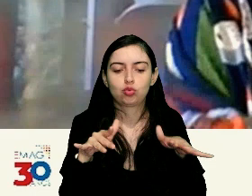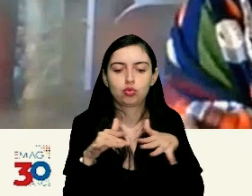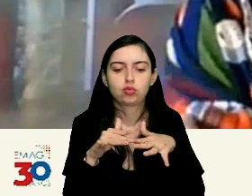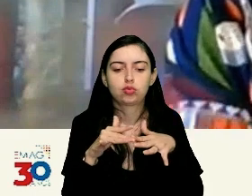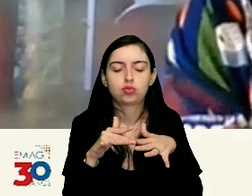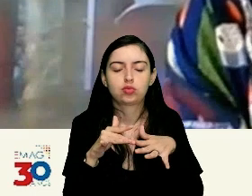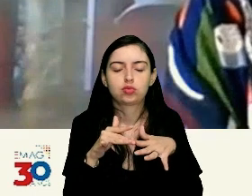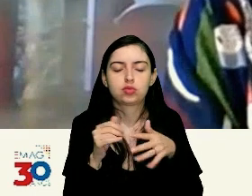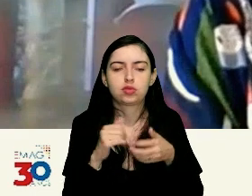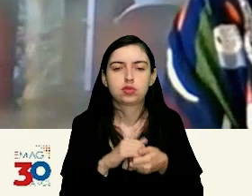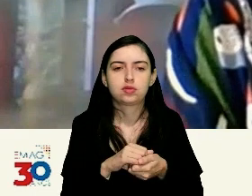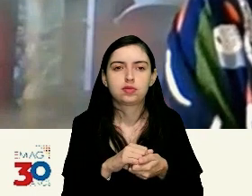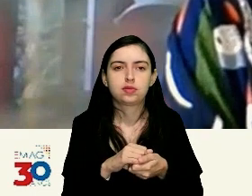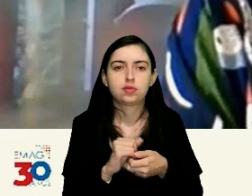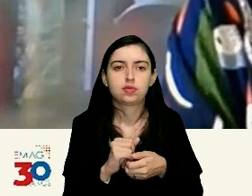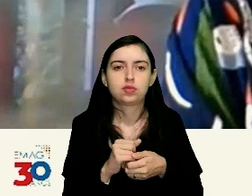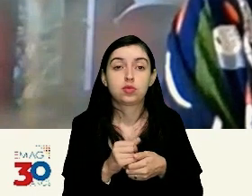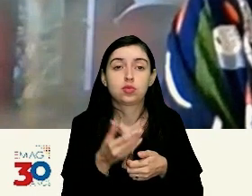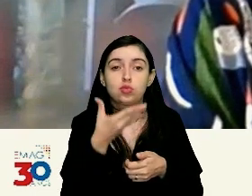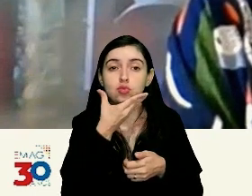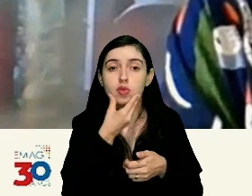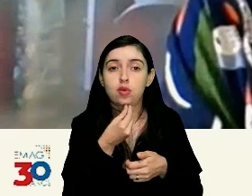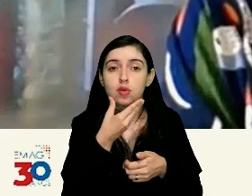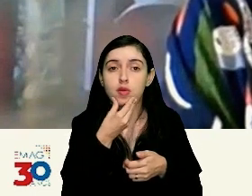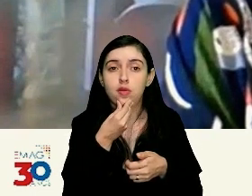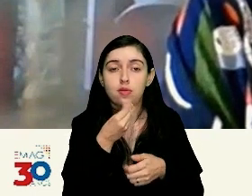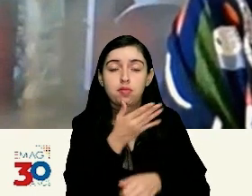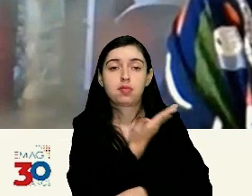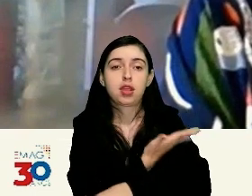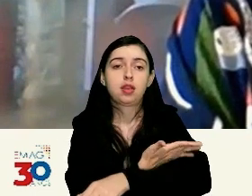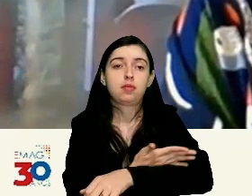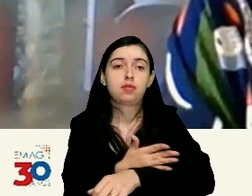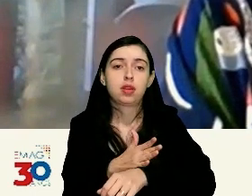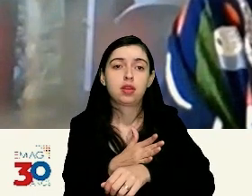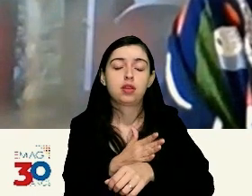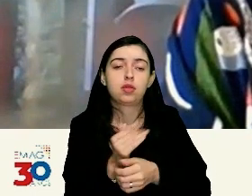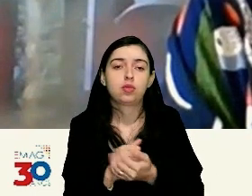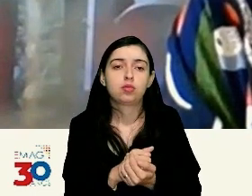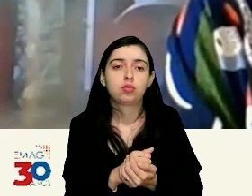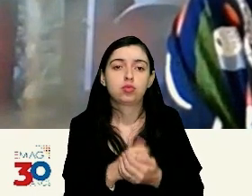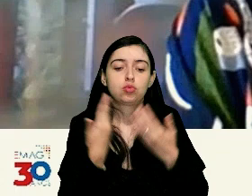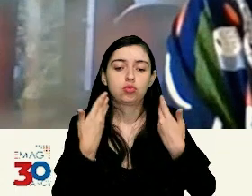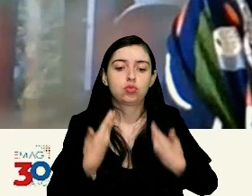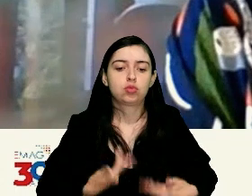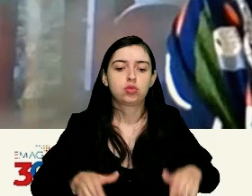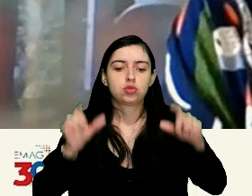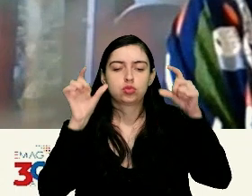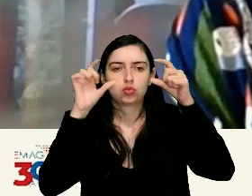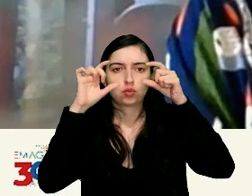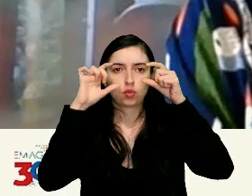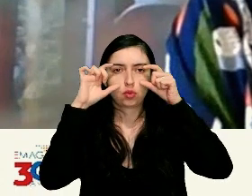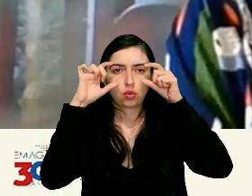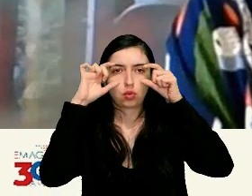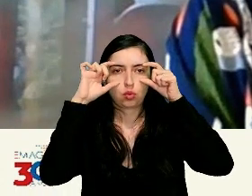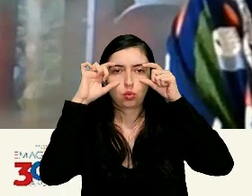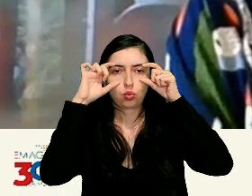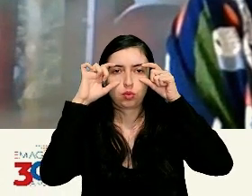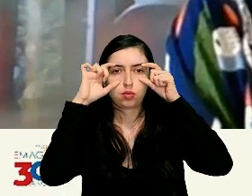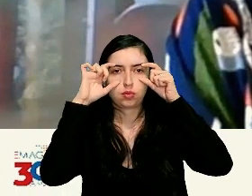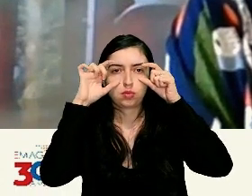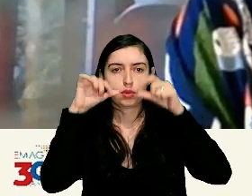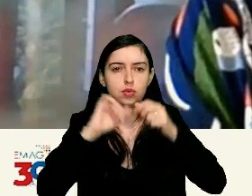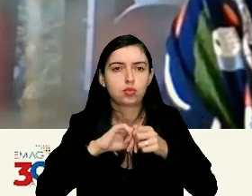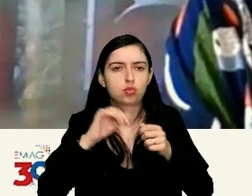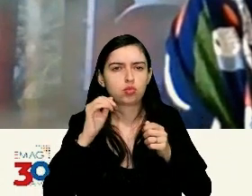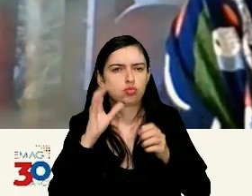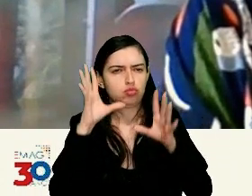Eu sou um homem branco. Estou usando um óculos aqui de um ar escuro.